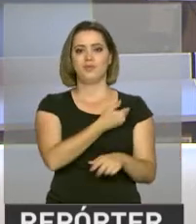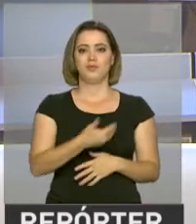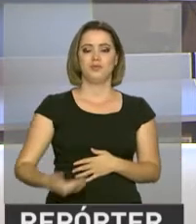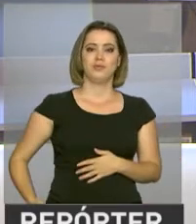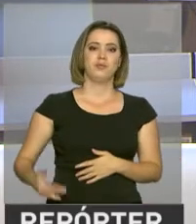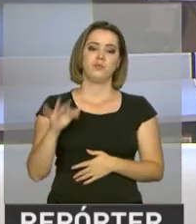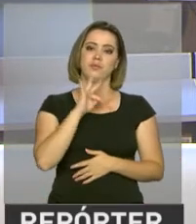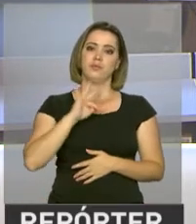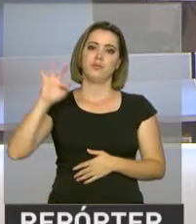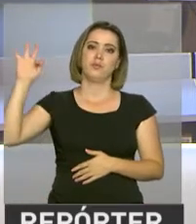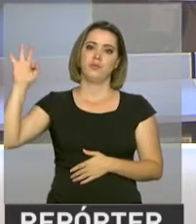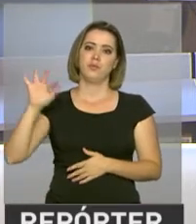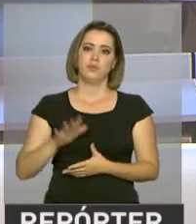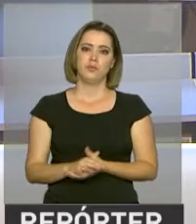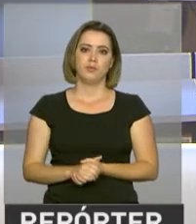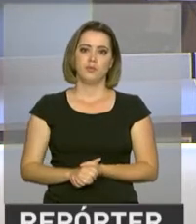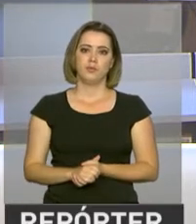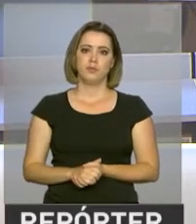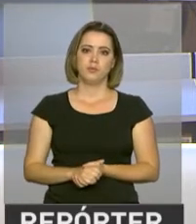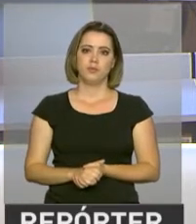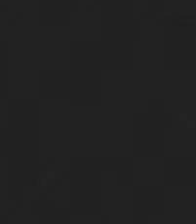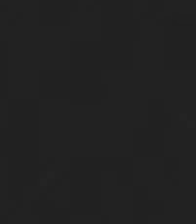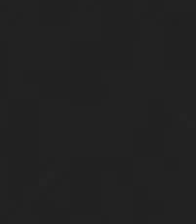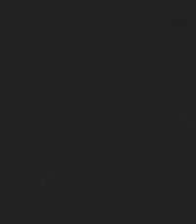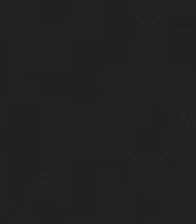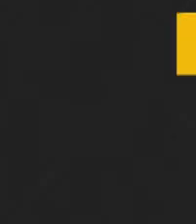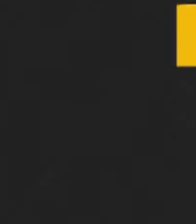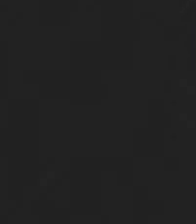na nbr a tv do governo federal